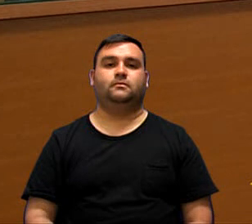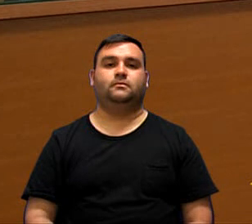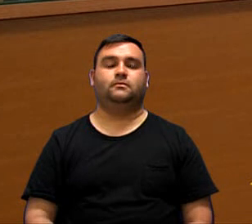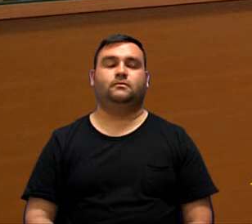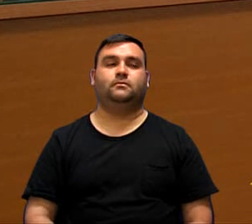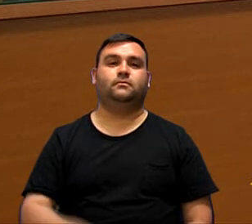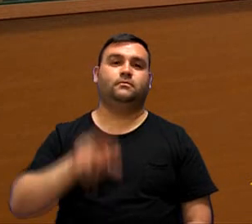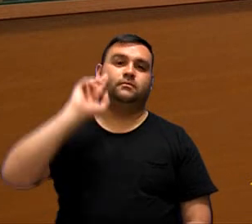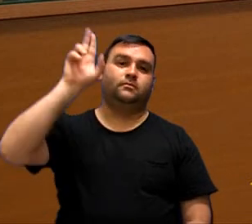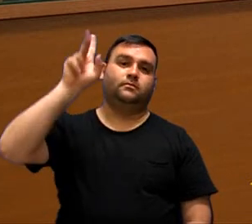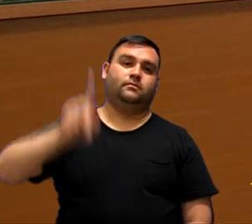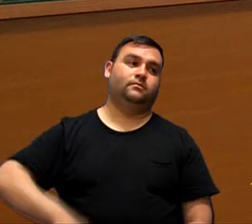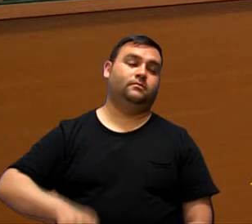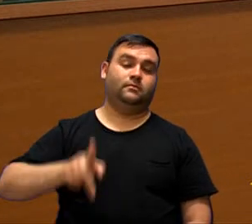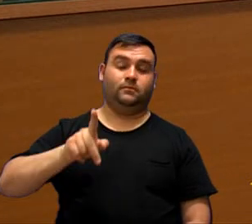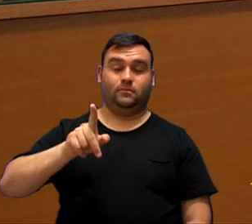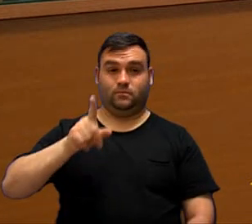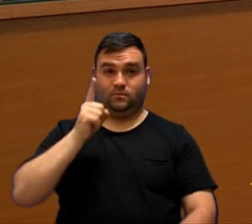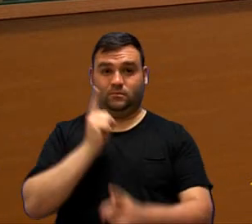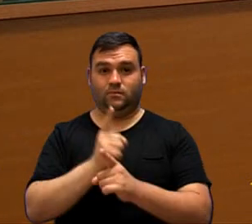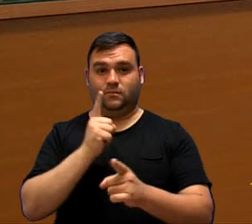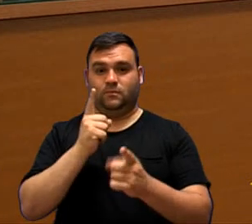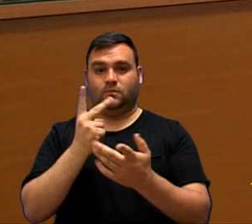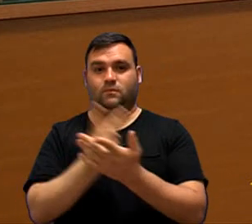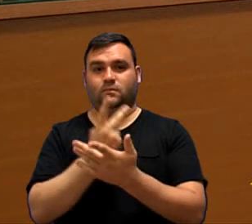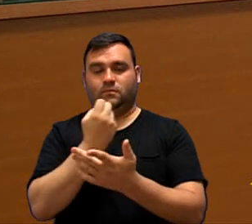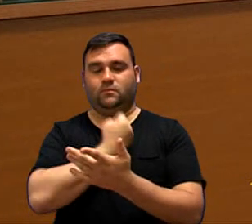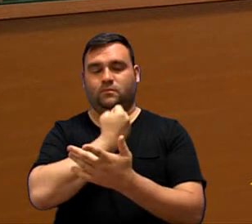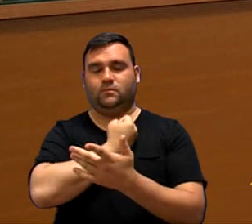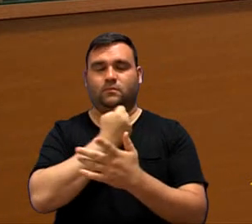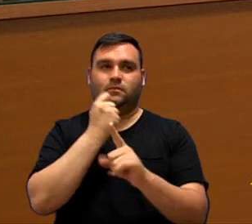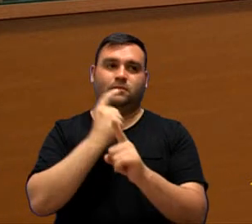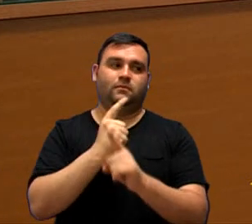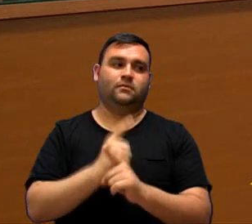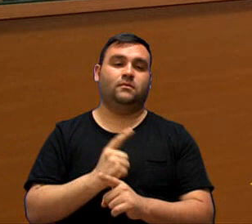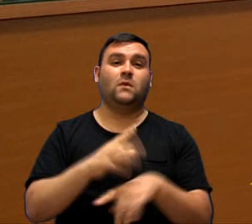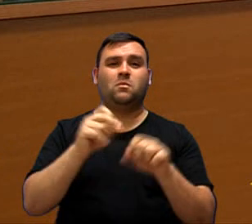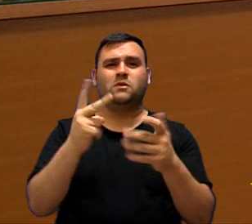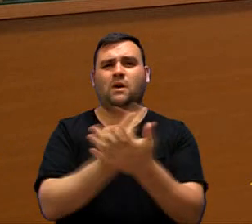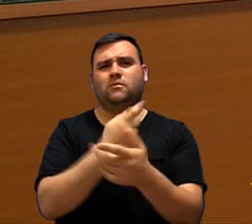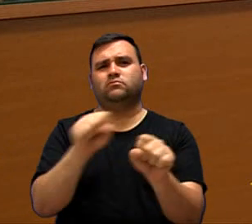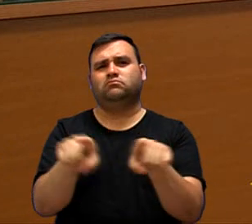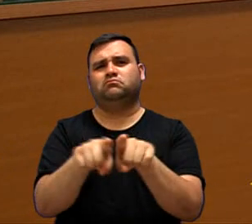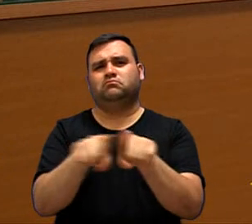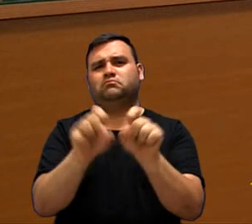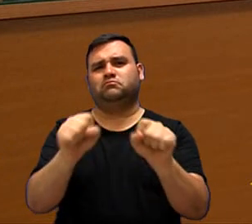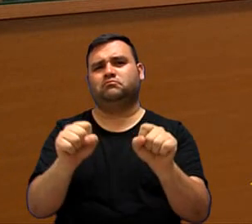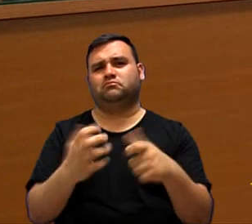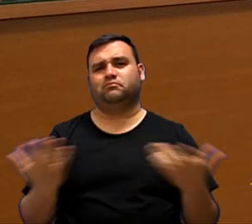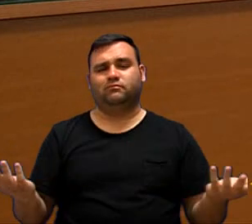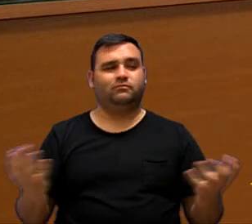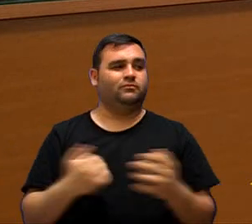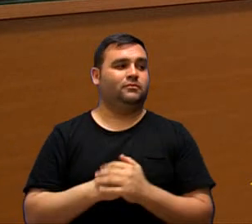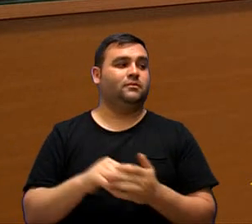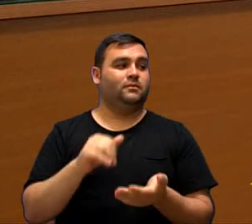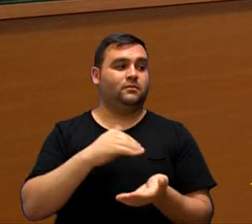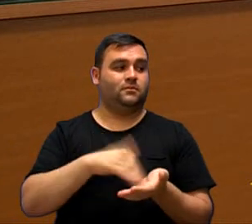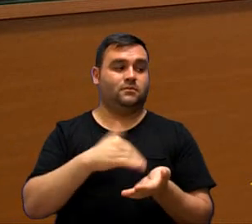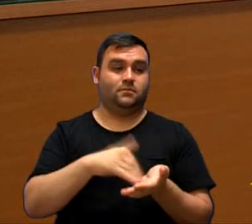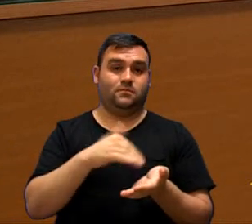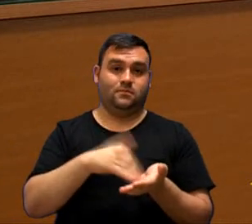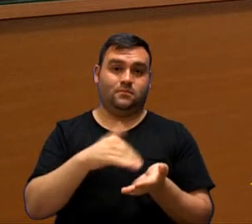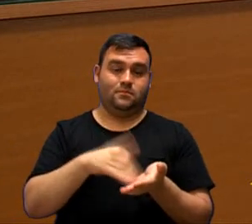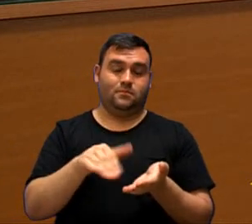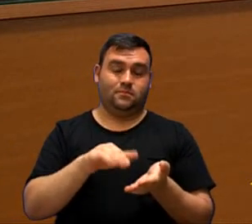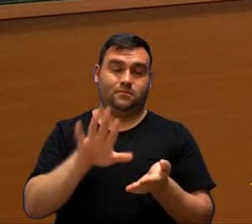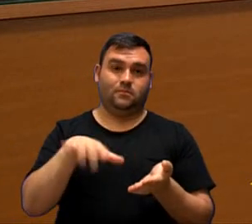Senhor presidente, enquanto acham aí os números, Pode ser que esteja errado também. A secretária. Nada